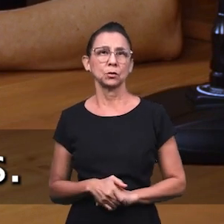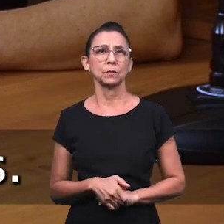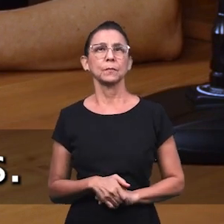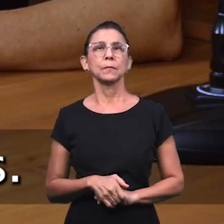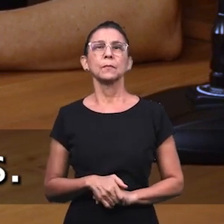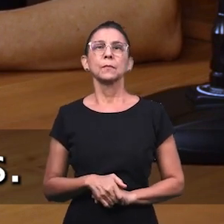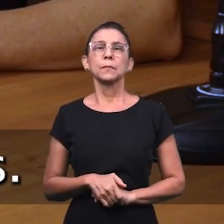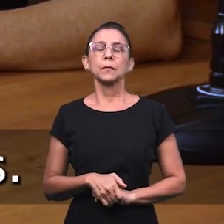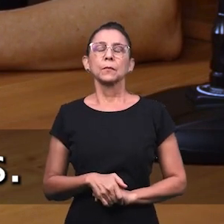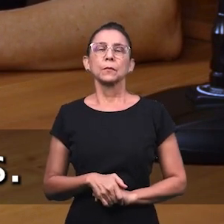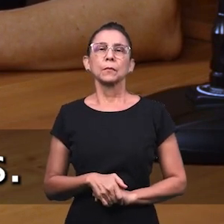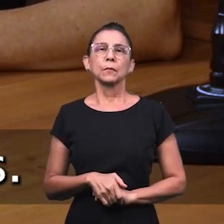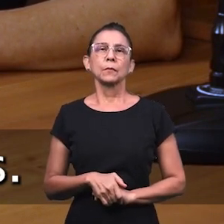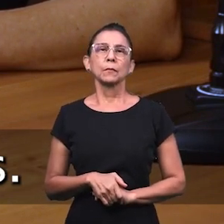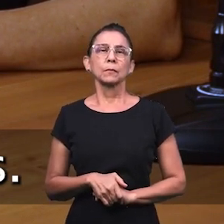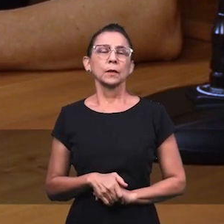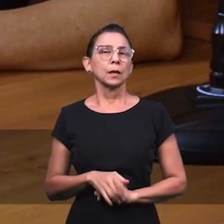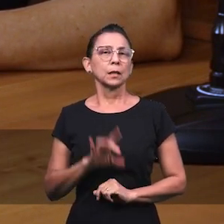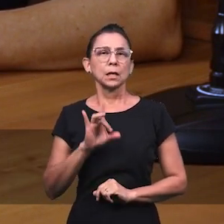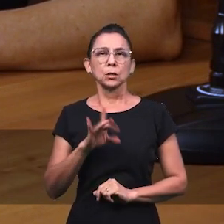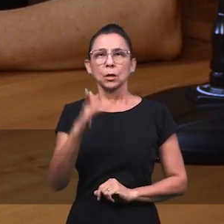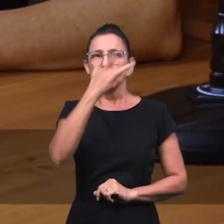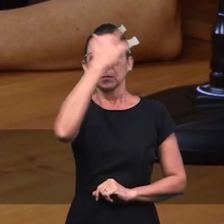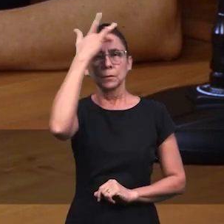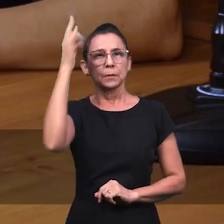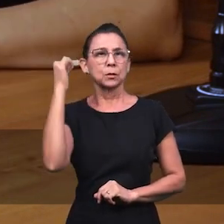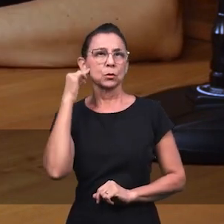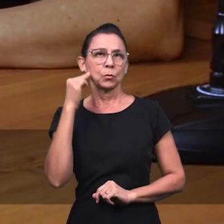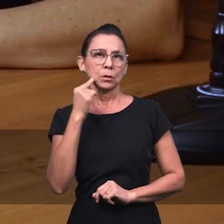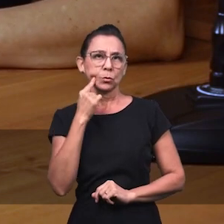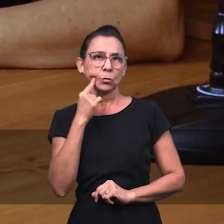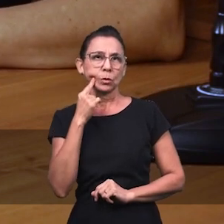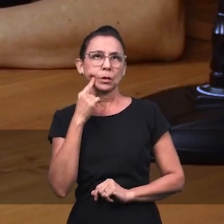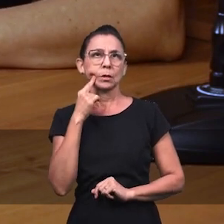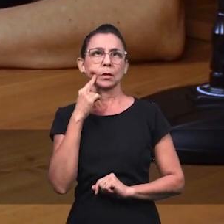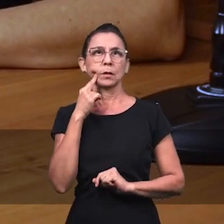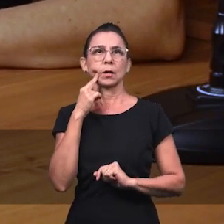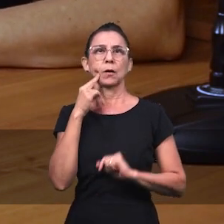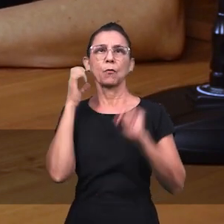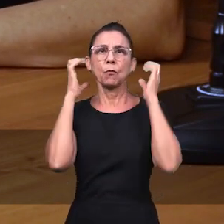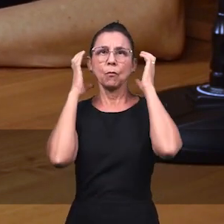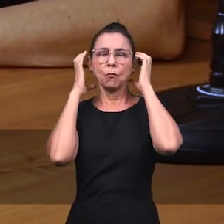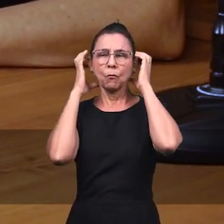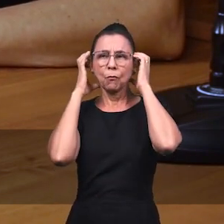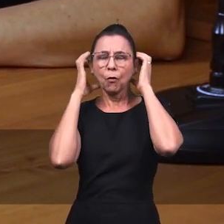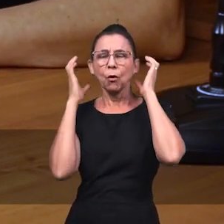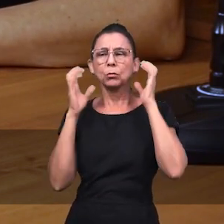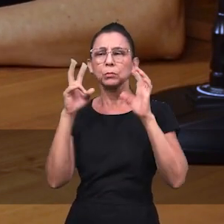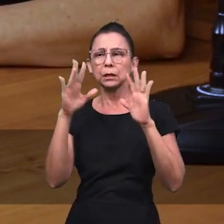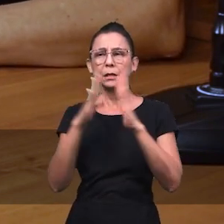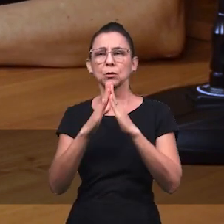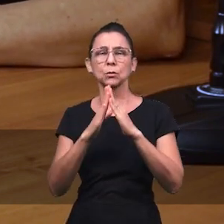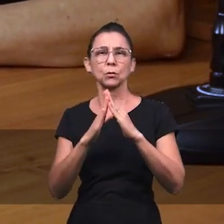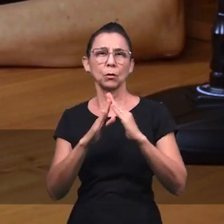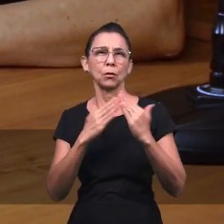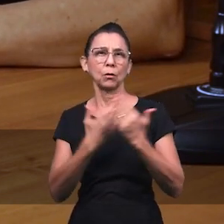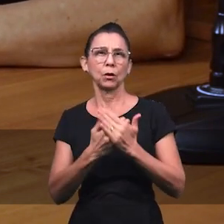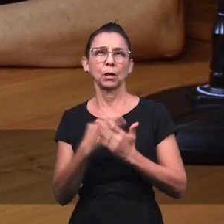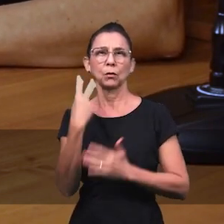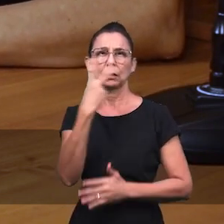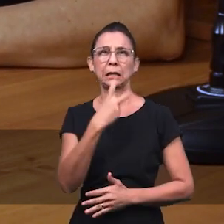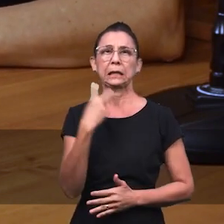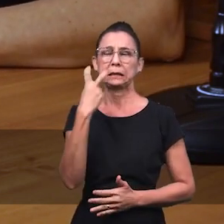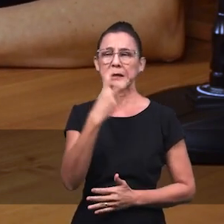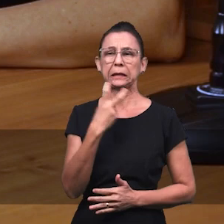para surdas. Mas a minha pediatra disse não, vá para a fonoaudióloga. Com o tempo foi